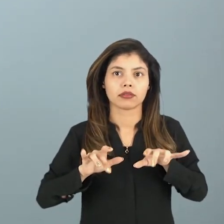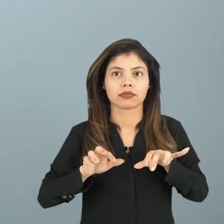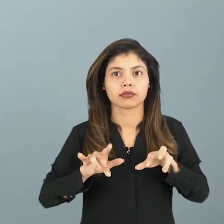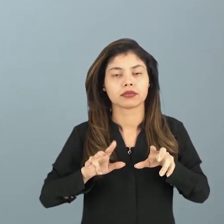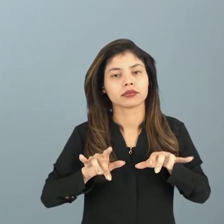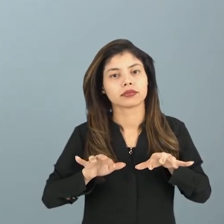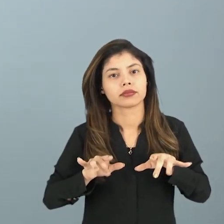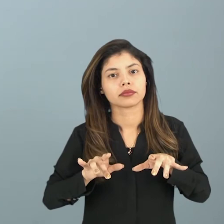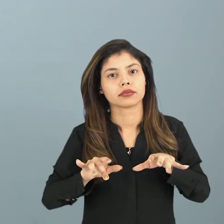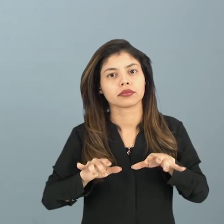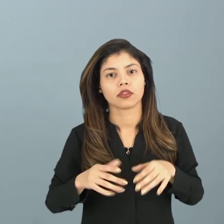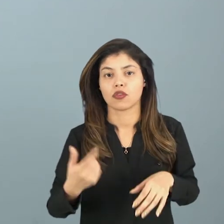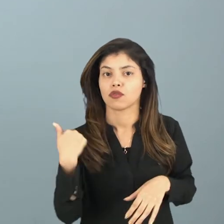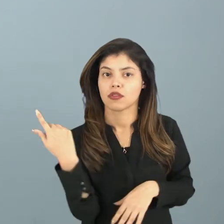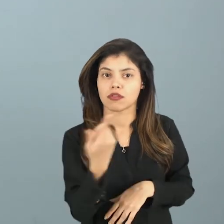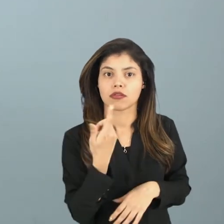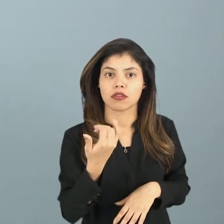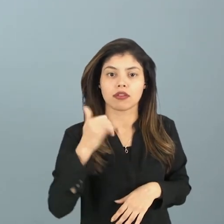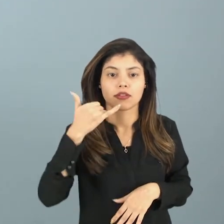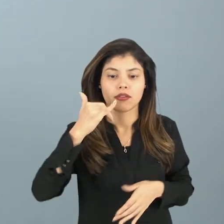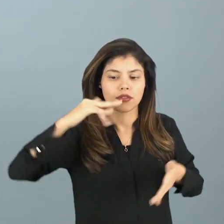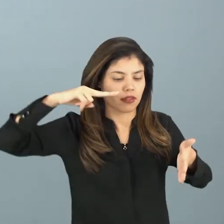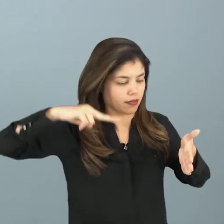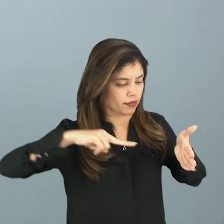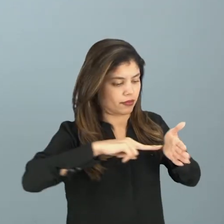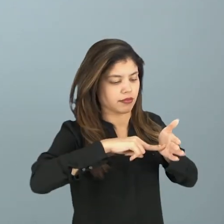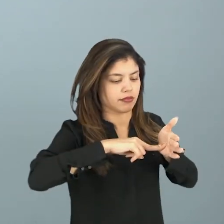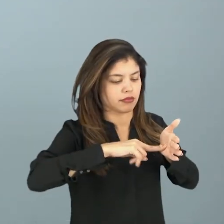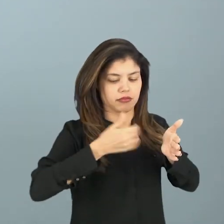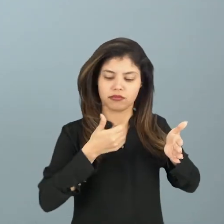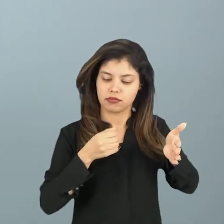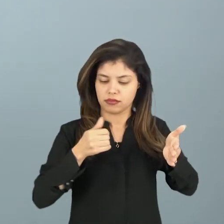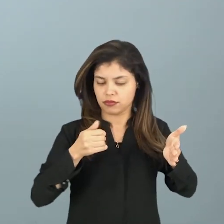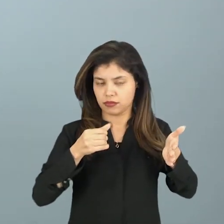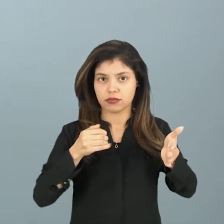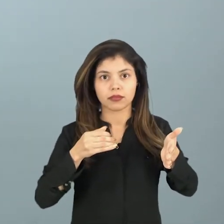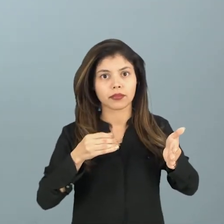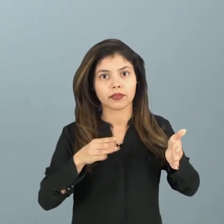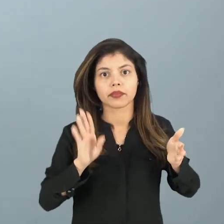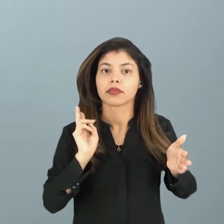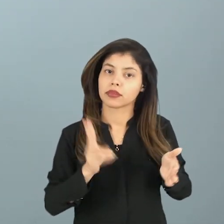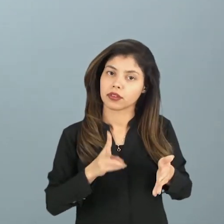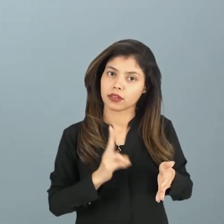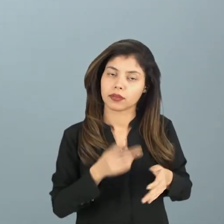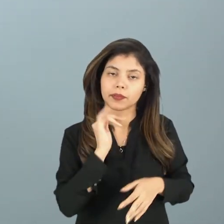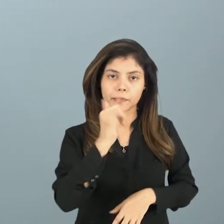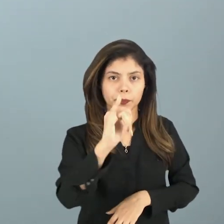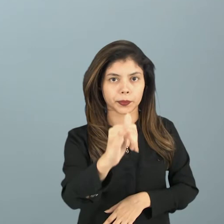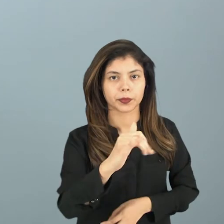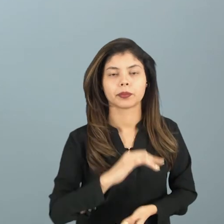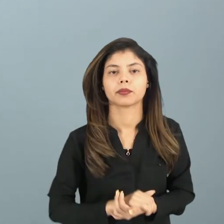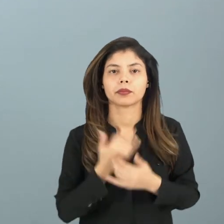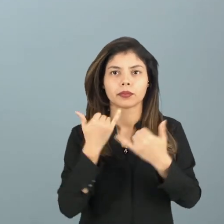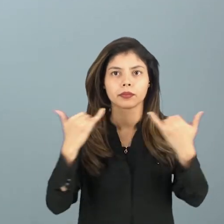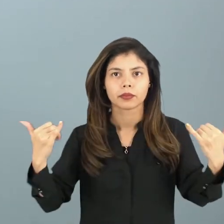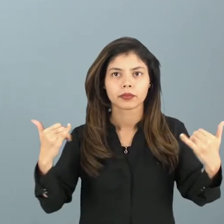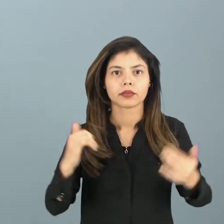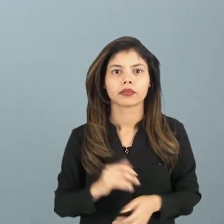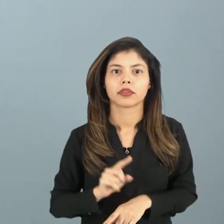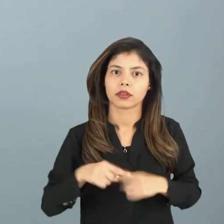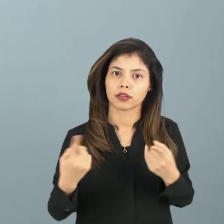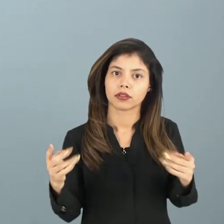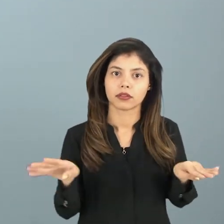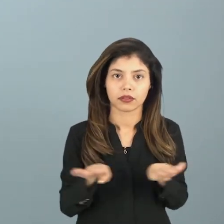a gente carrega o nosso celular, a bateria do nosso celular, e sempre com uma energia elétrica. Mas a